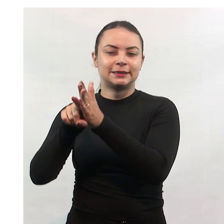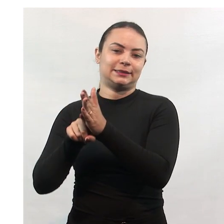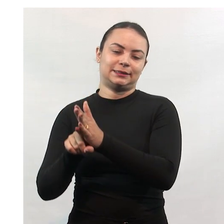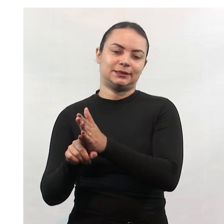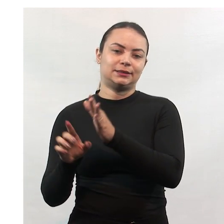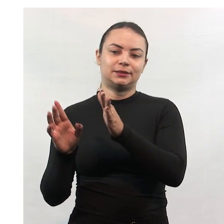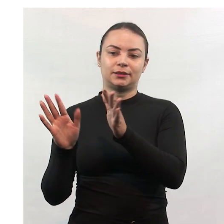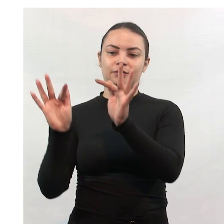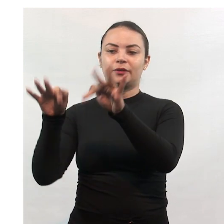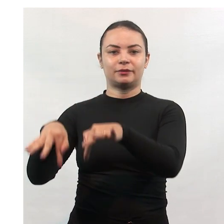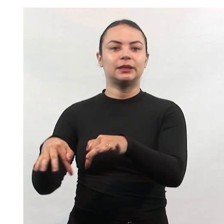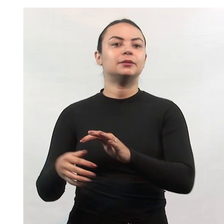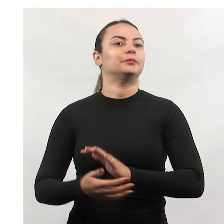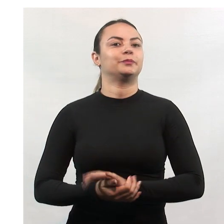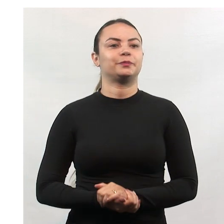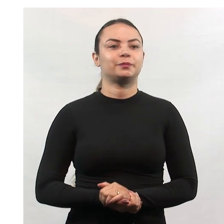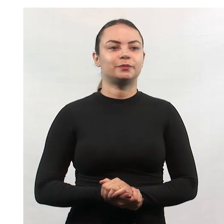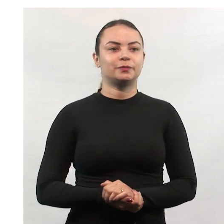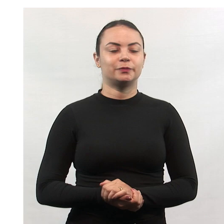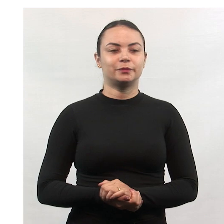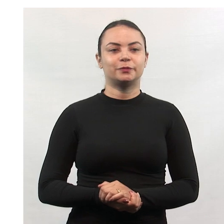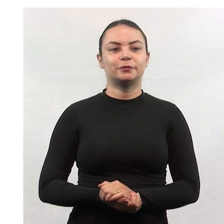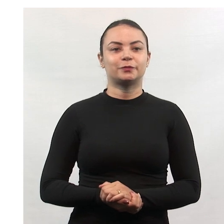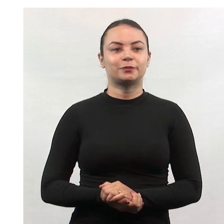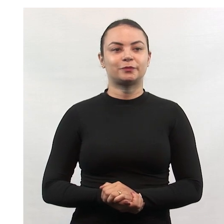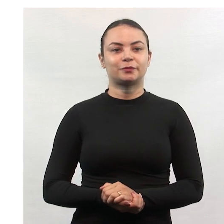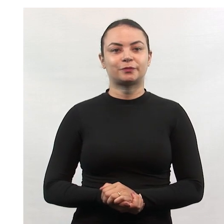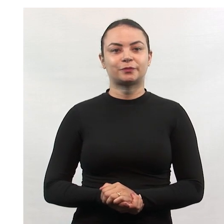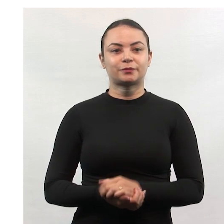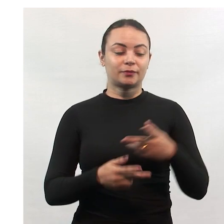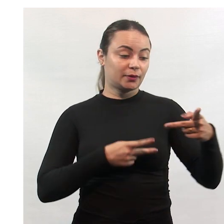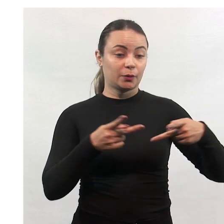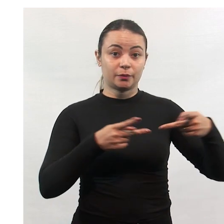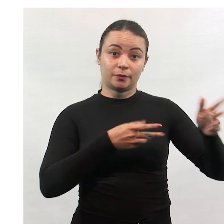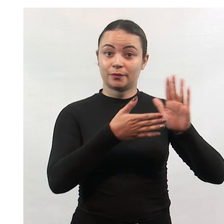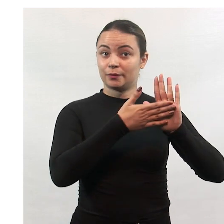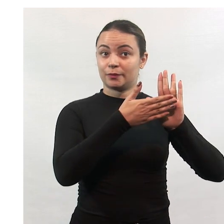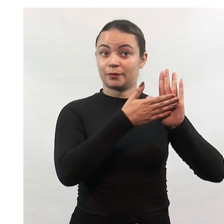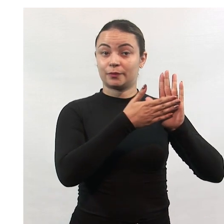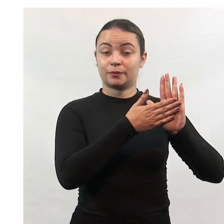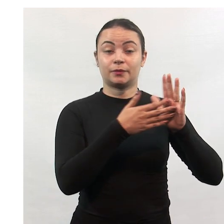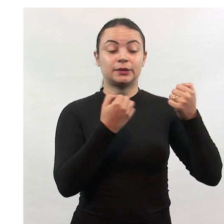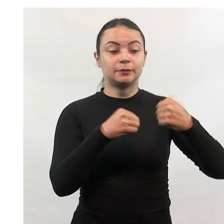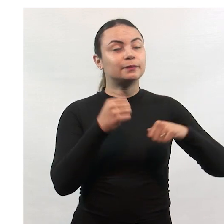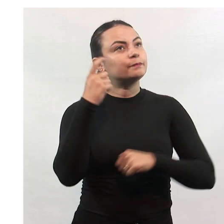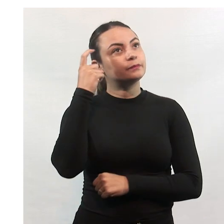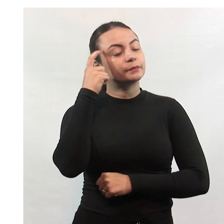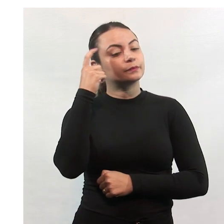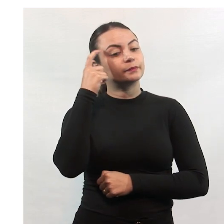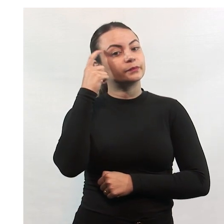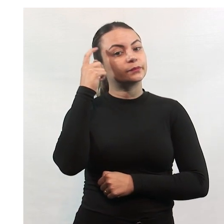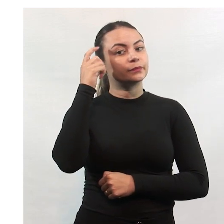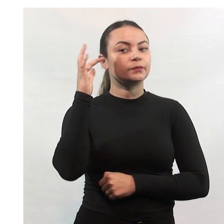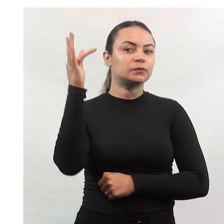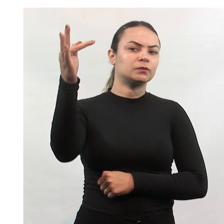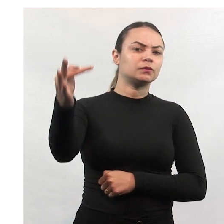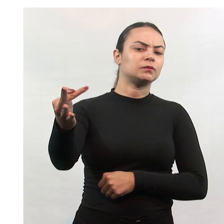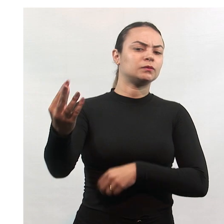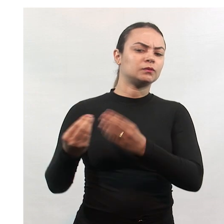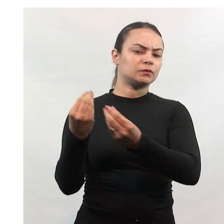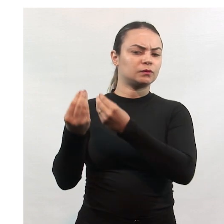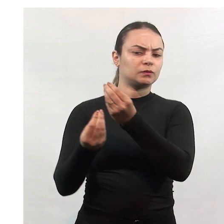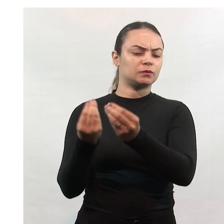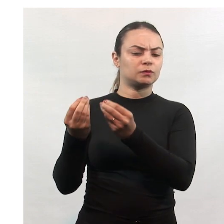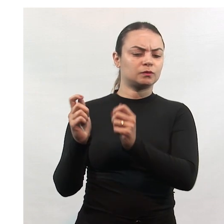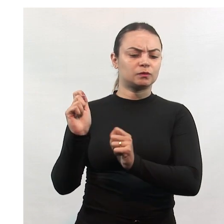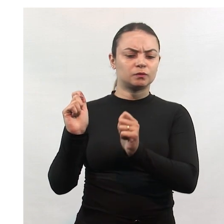só, prever, né, com o máximo de cuidado e detalhes o que será